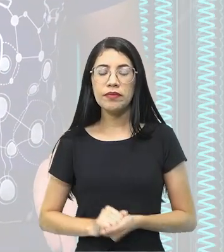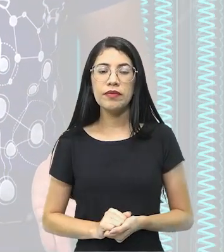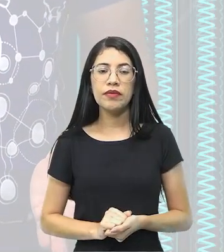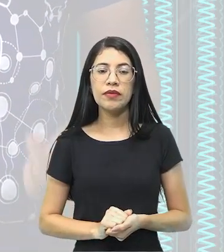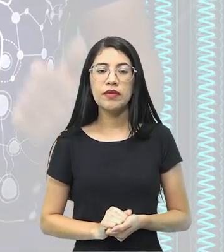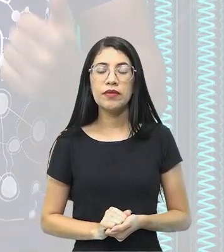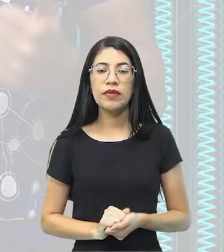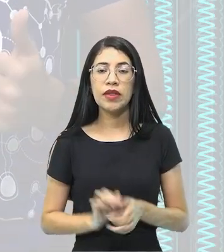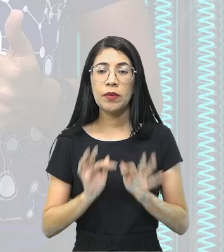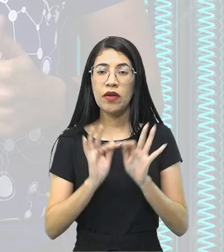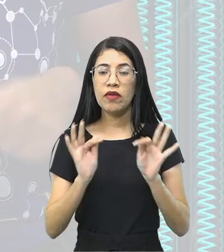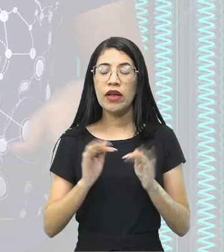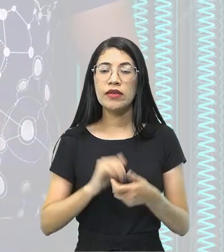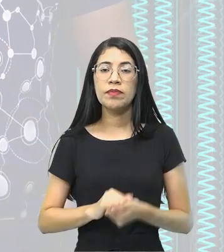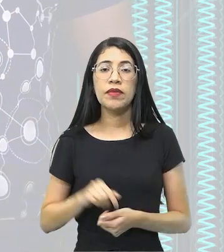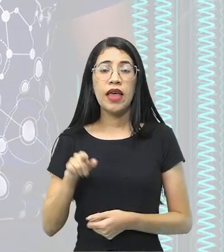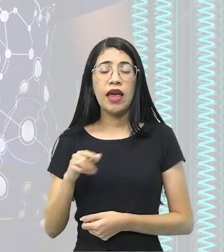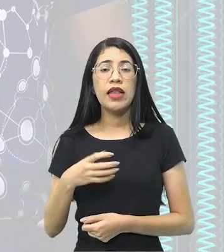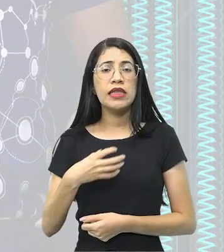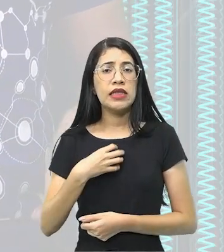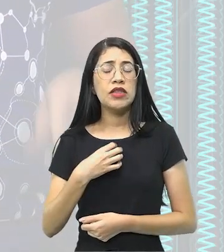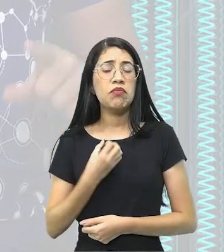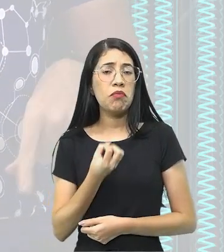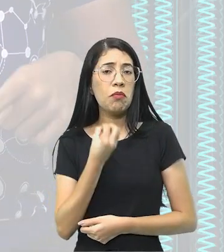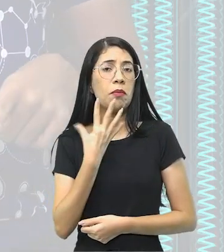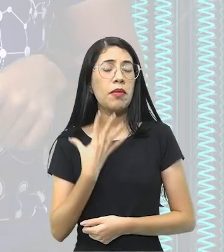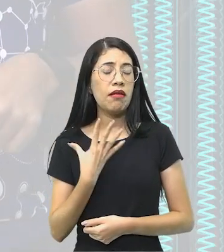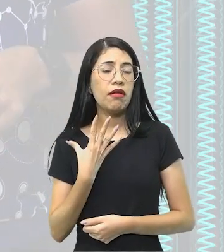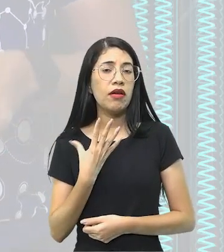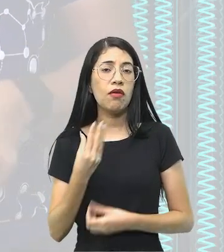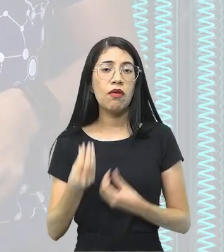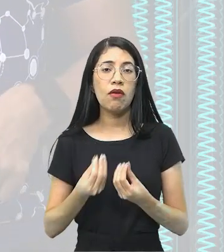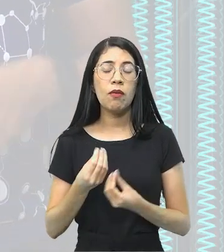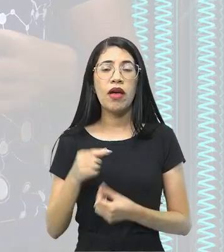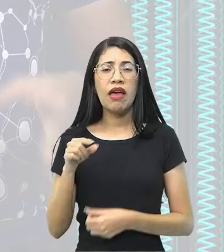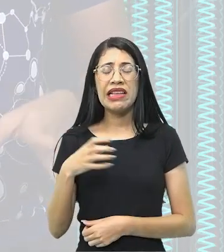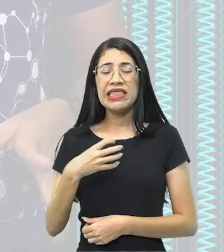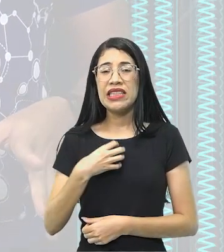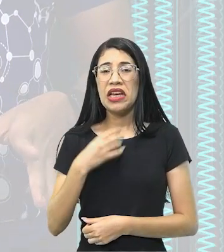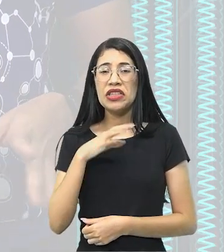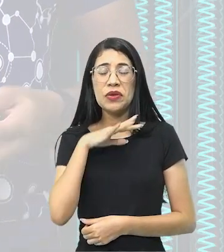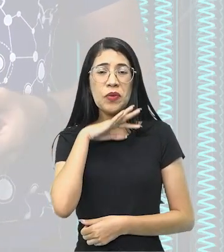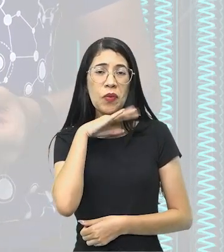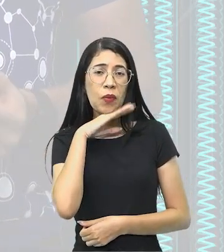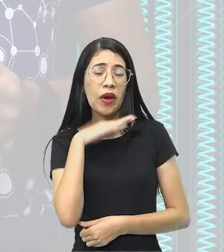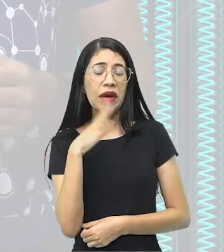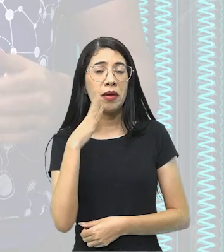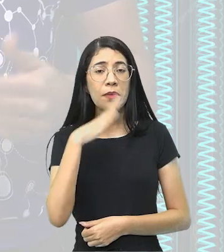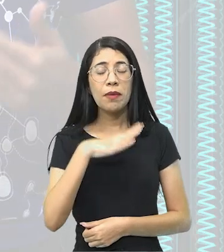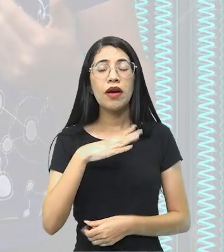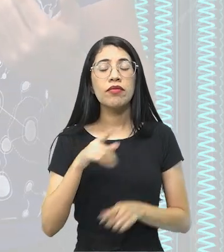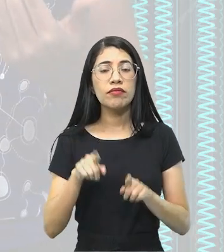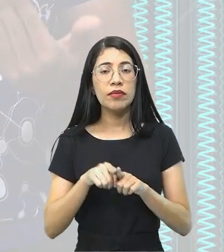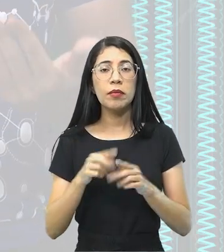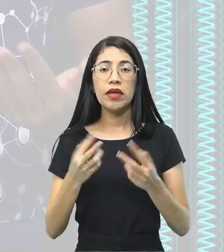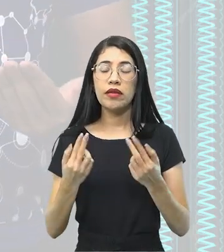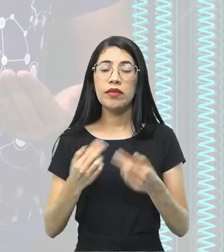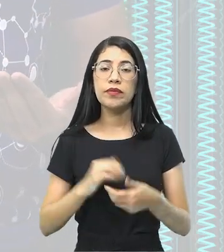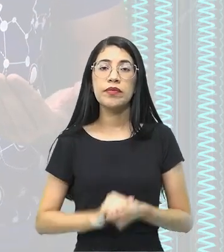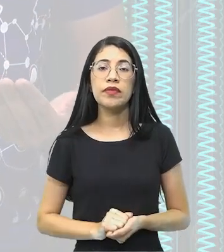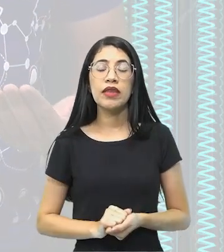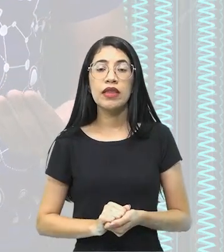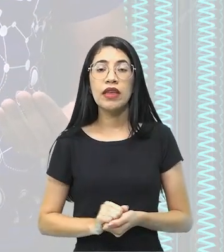passou bem, o modo pelo qual ela passou, né? Ela passou mal, mesma situação. Ele